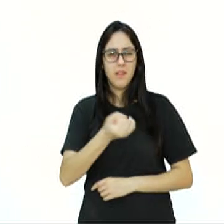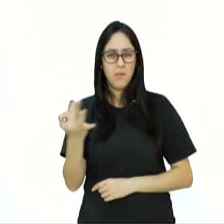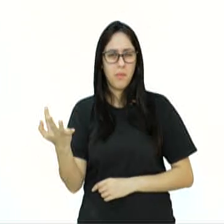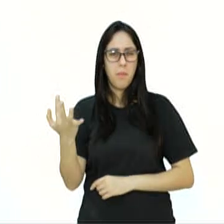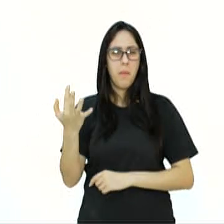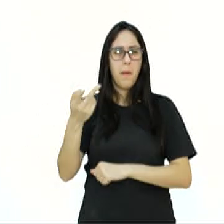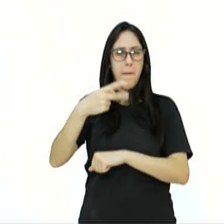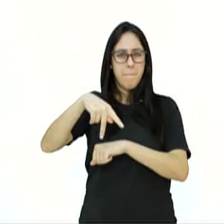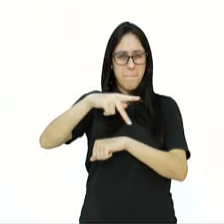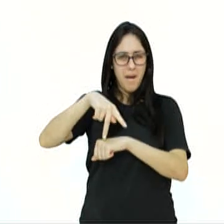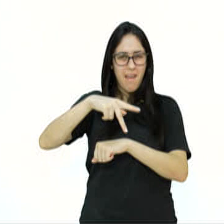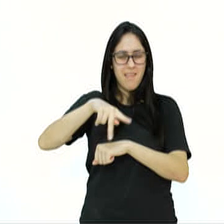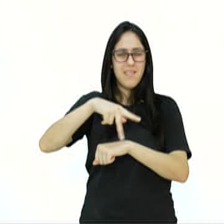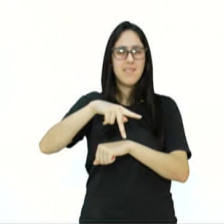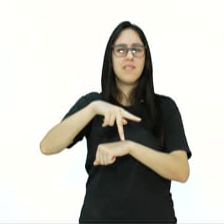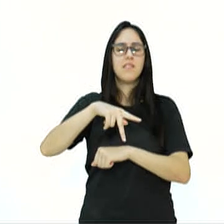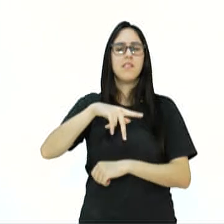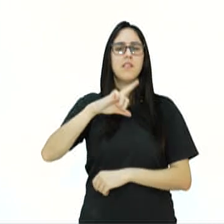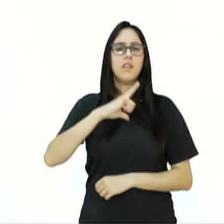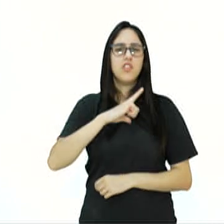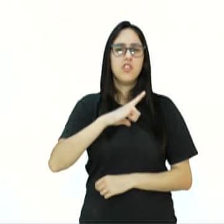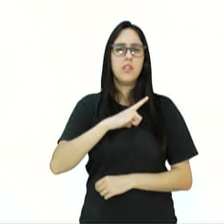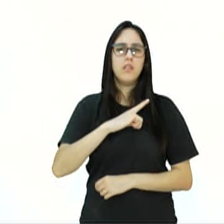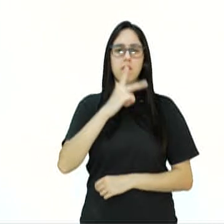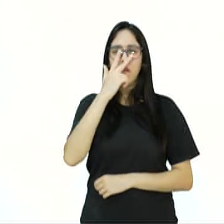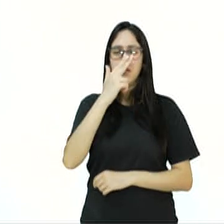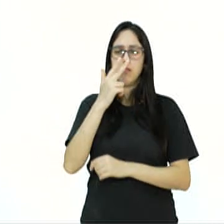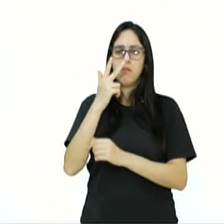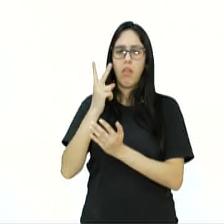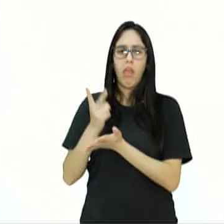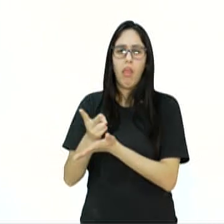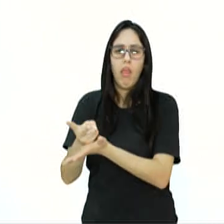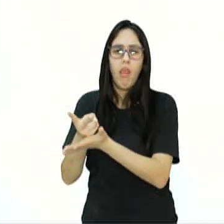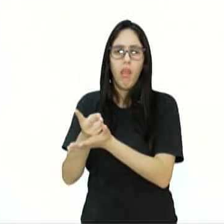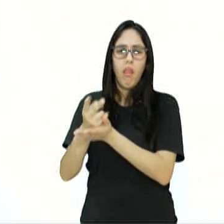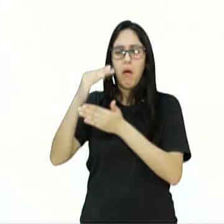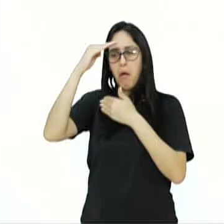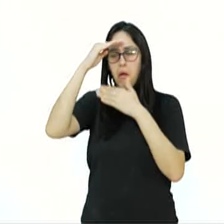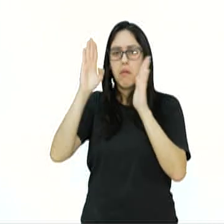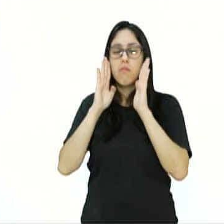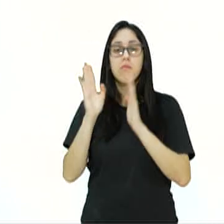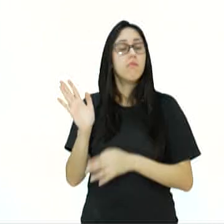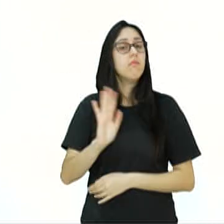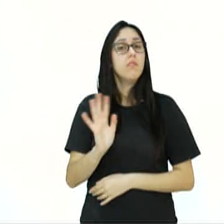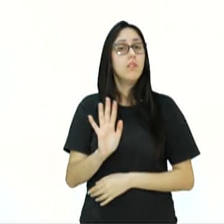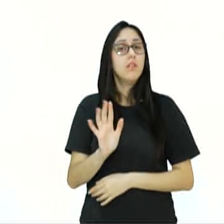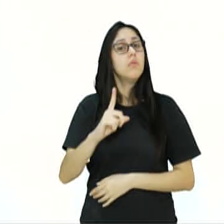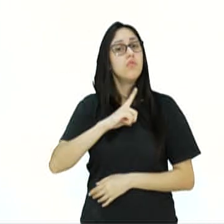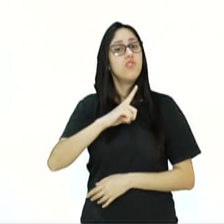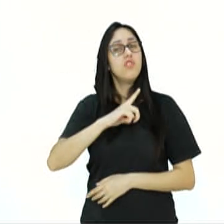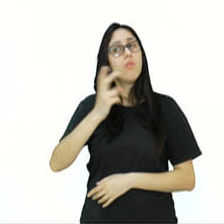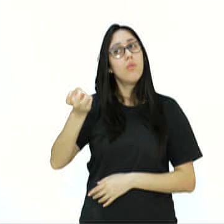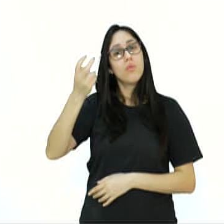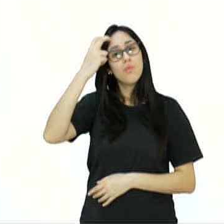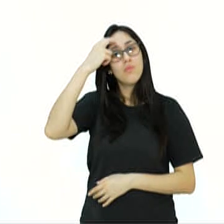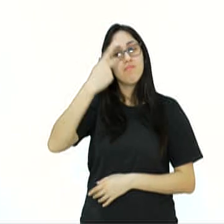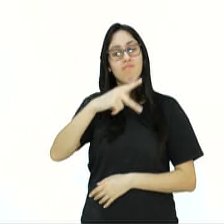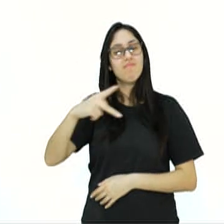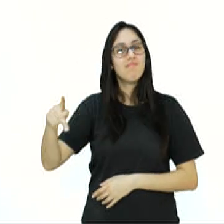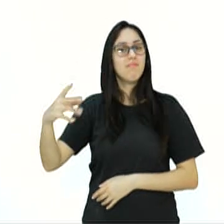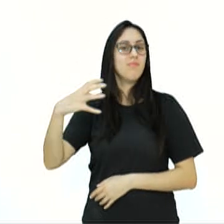coordenados, né, pelos blocos do qual faziam parte, permite que haja um ressurgimento dessas culturas locais